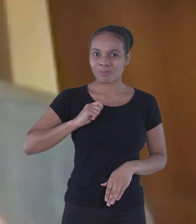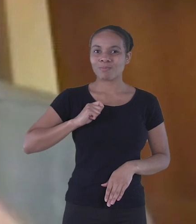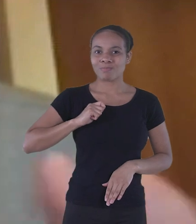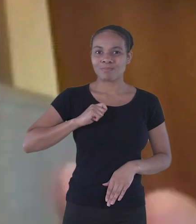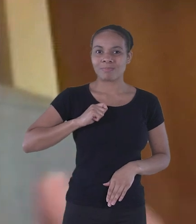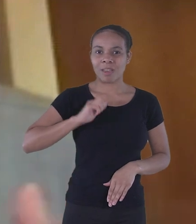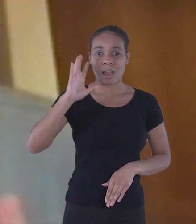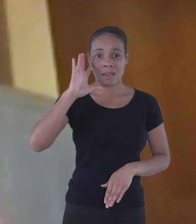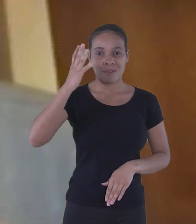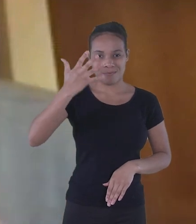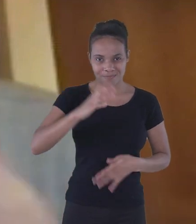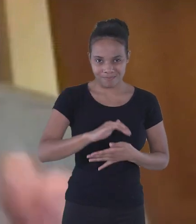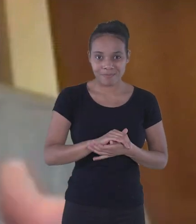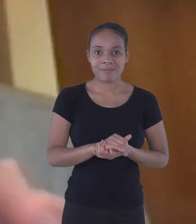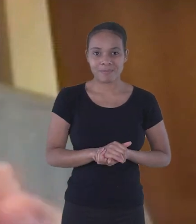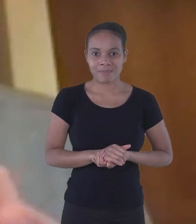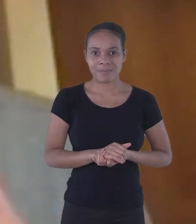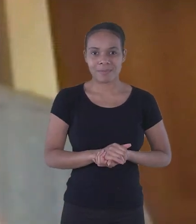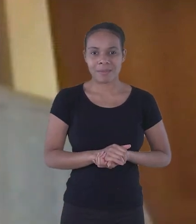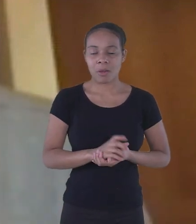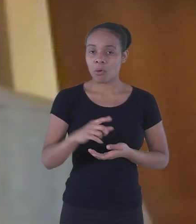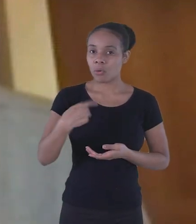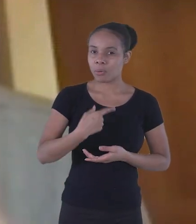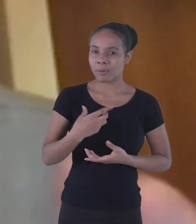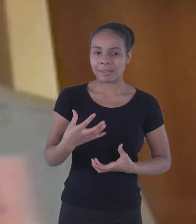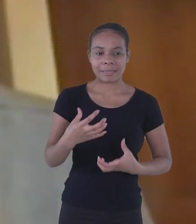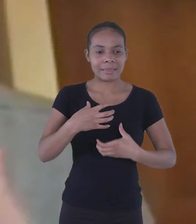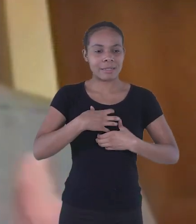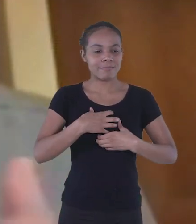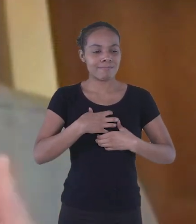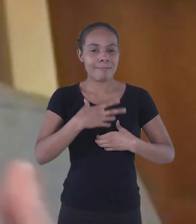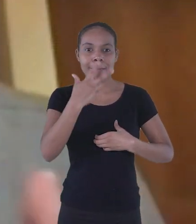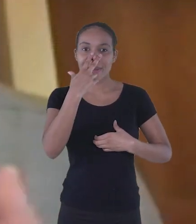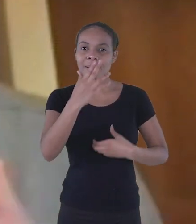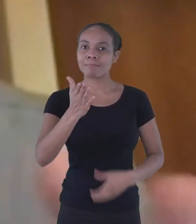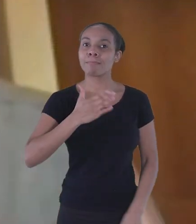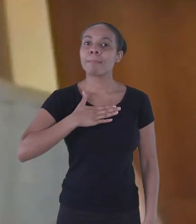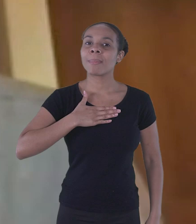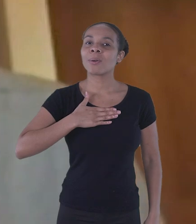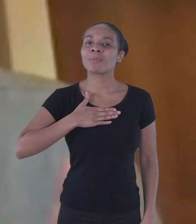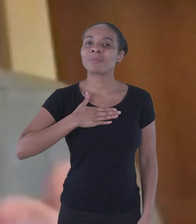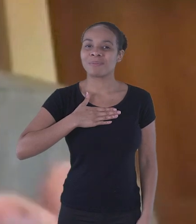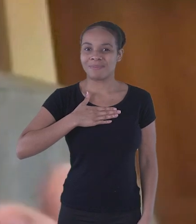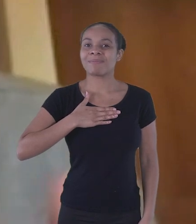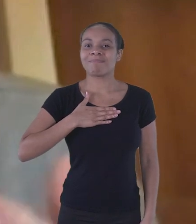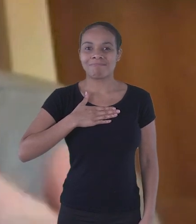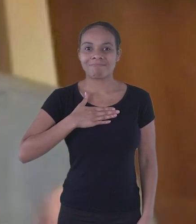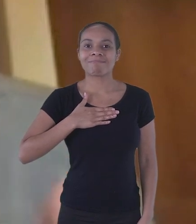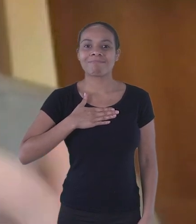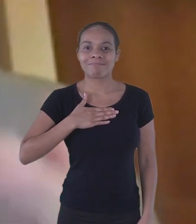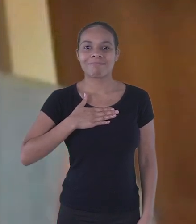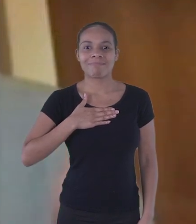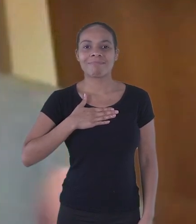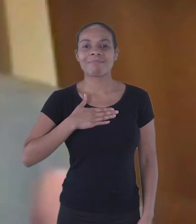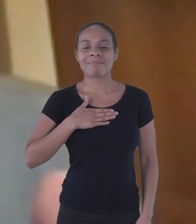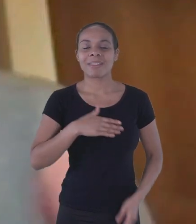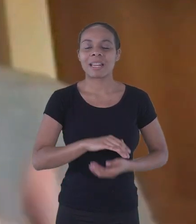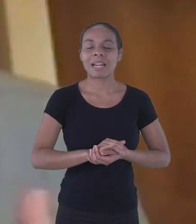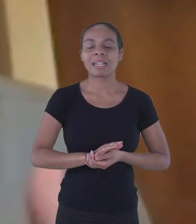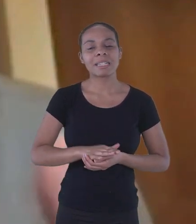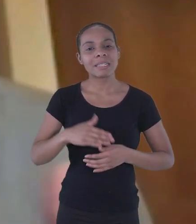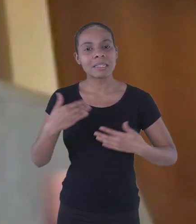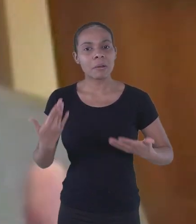um sentimento de posse. Na ideia de um personagem que pertence ao que é de